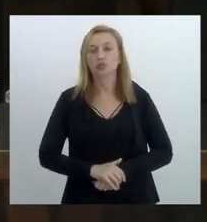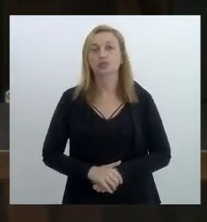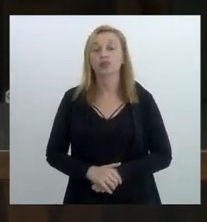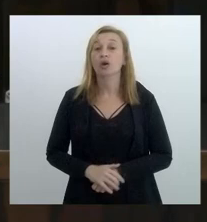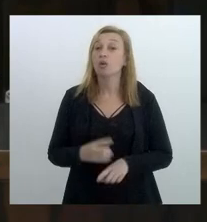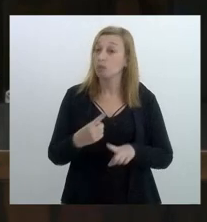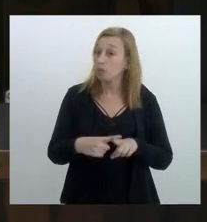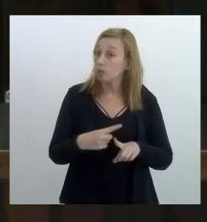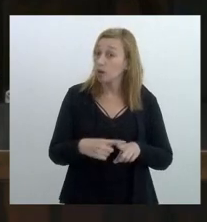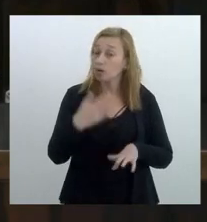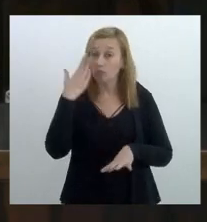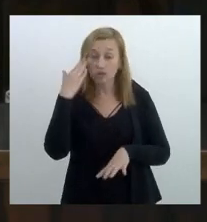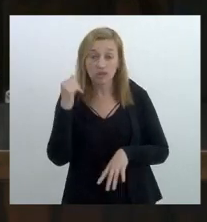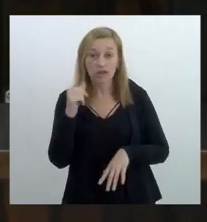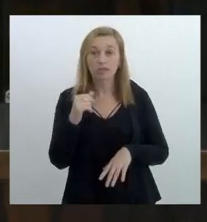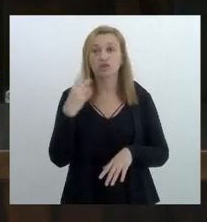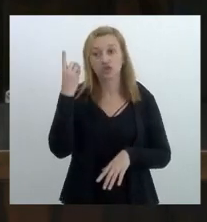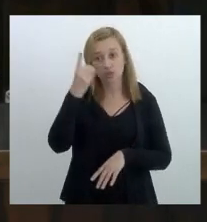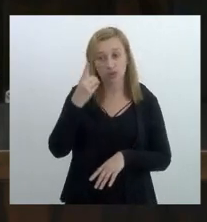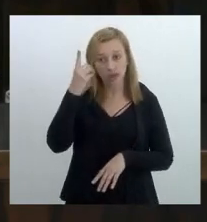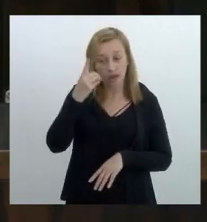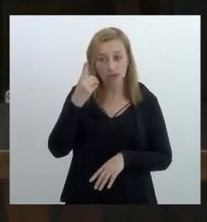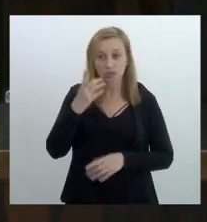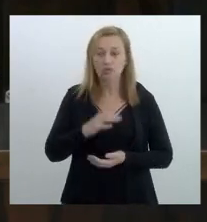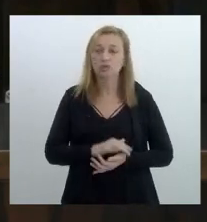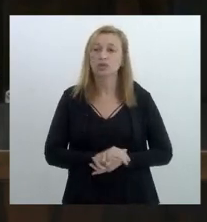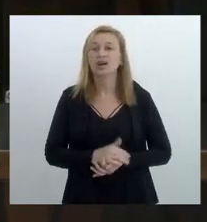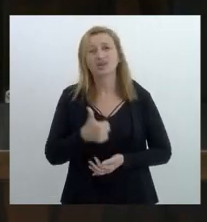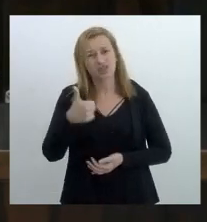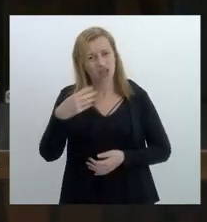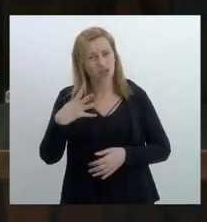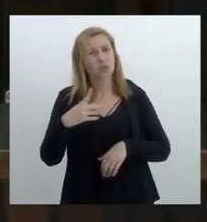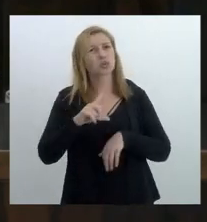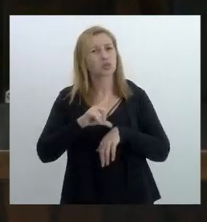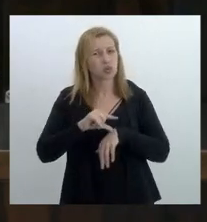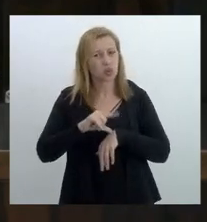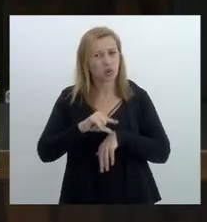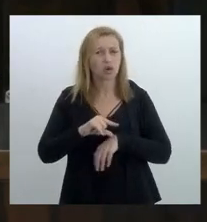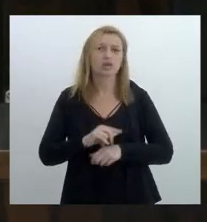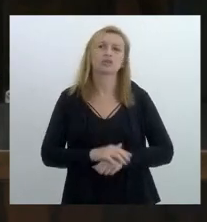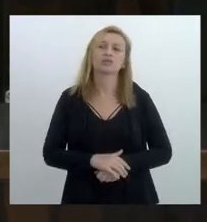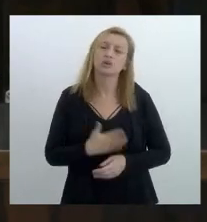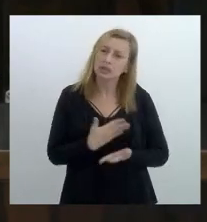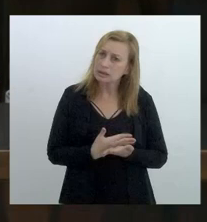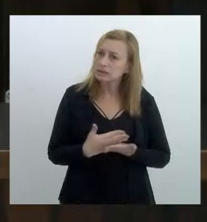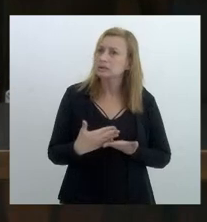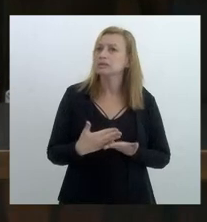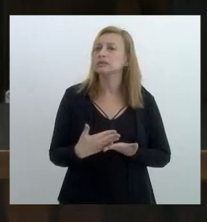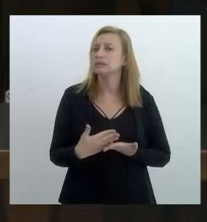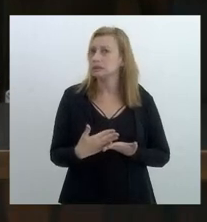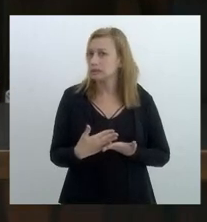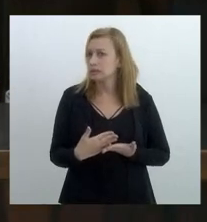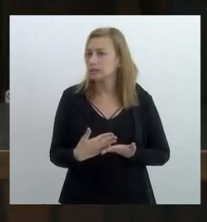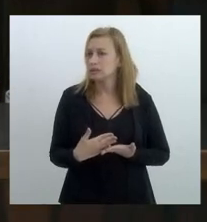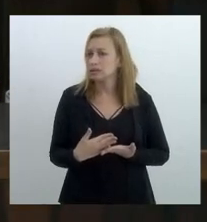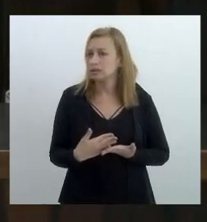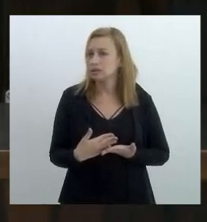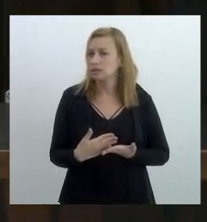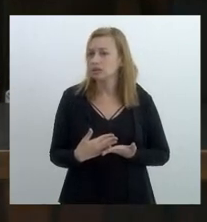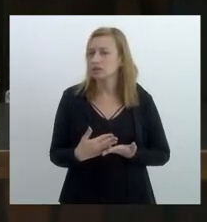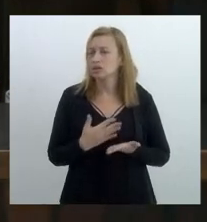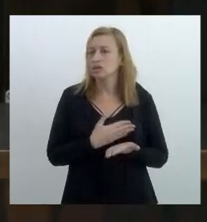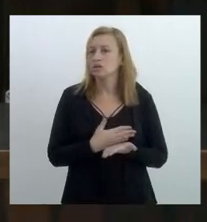porque, como sabem os senhores deputados, às 14 horas começa o